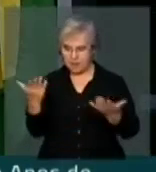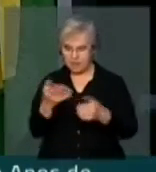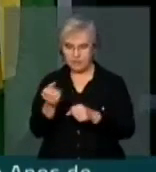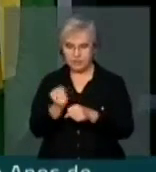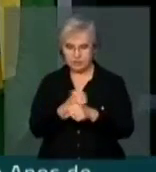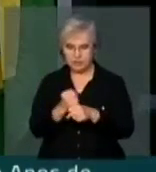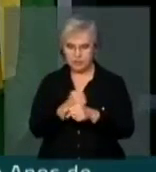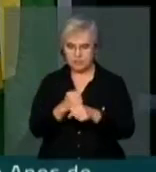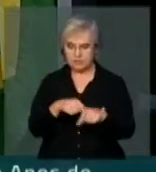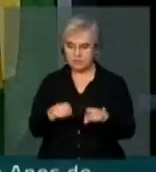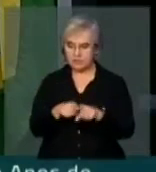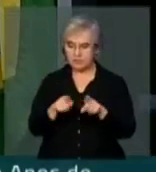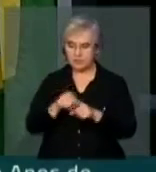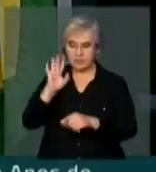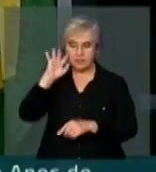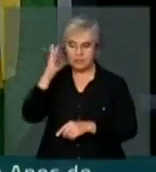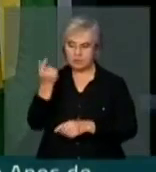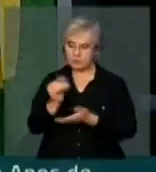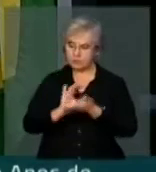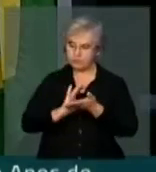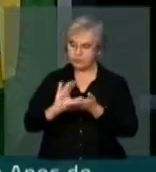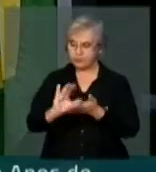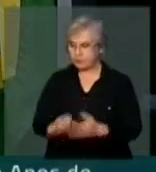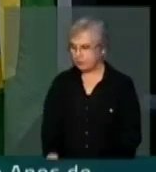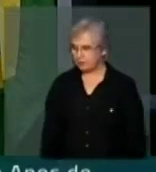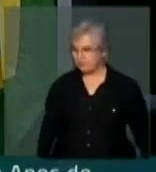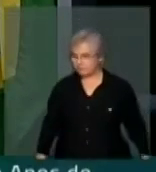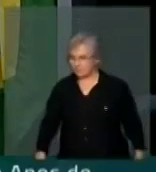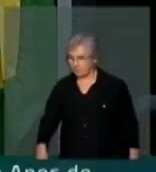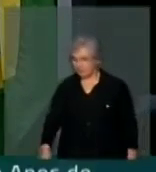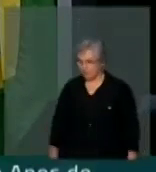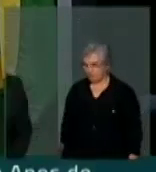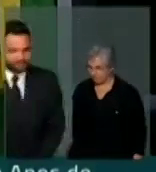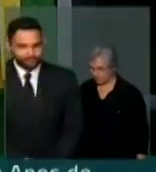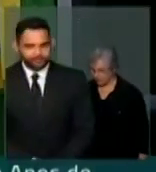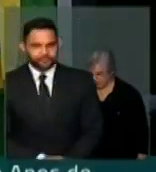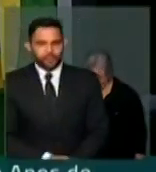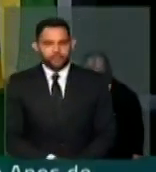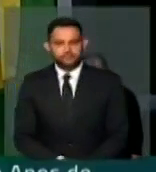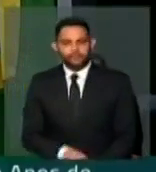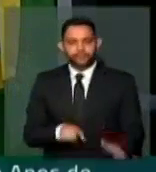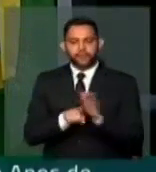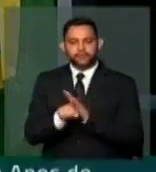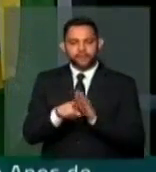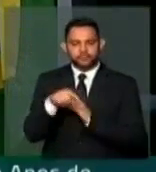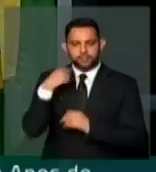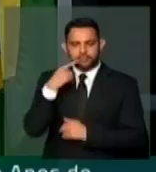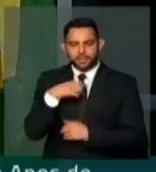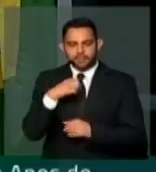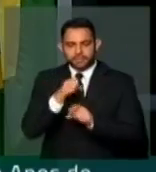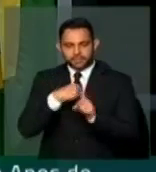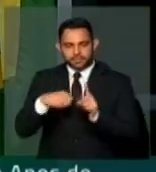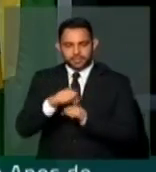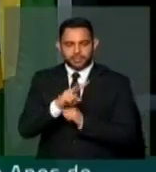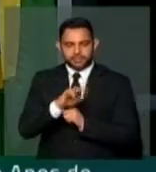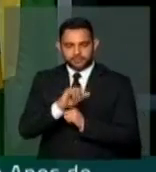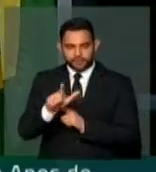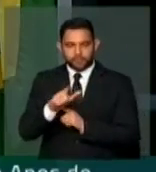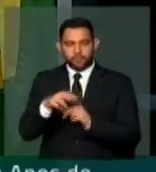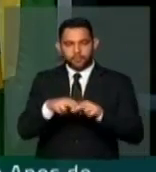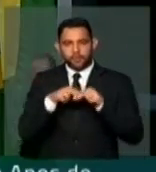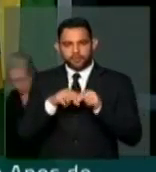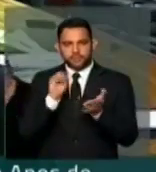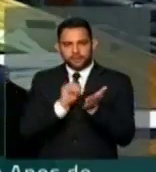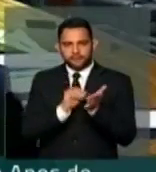mesmo, as decisões de investimento de bancos públicos brasileiros foram questionadas por parlamentares e pela sociedade civil por causa